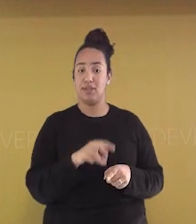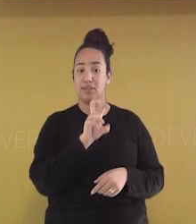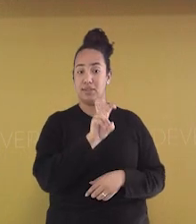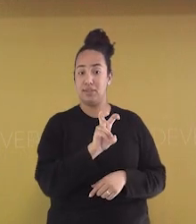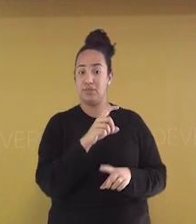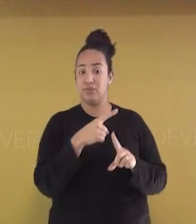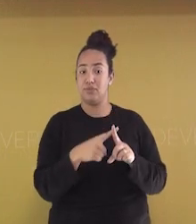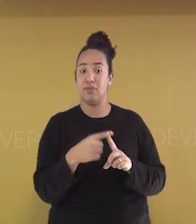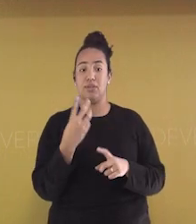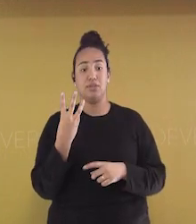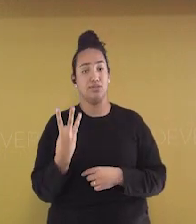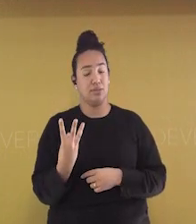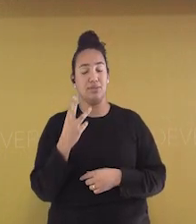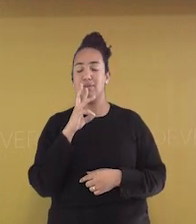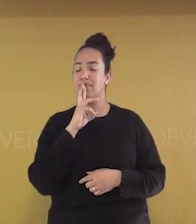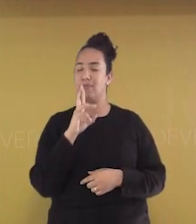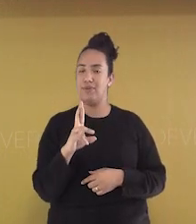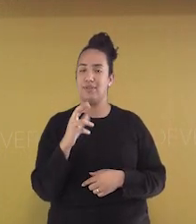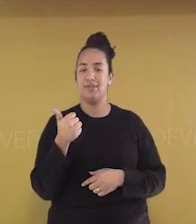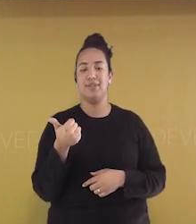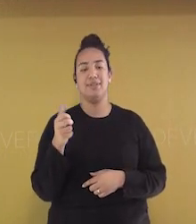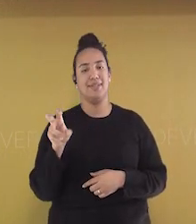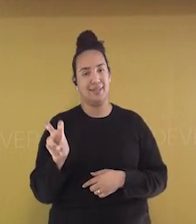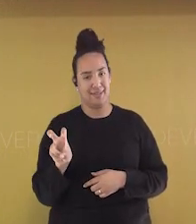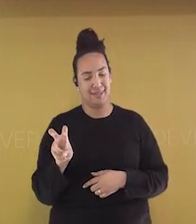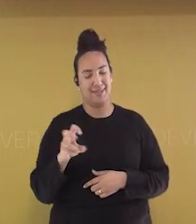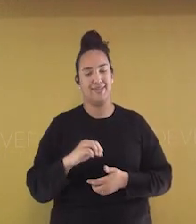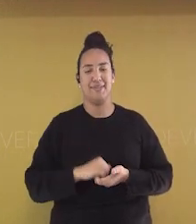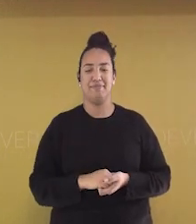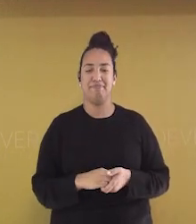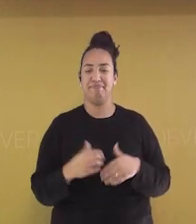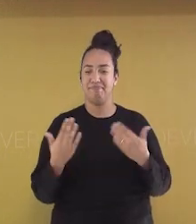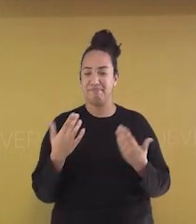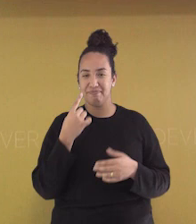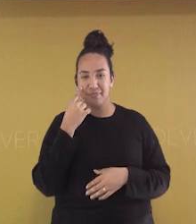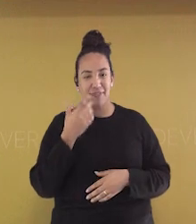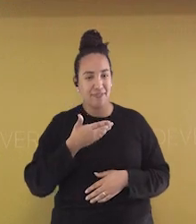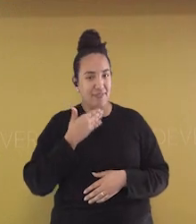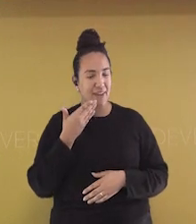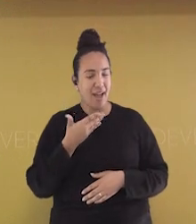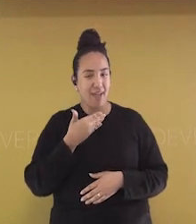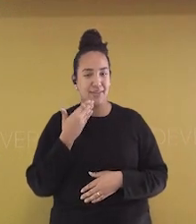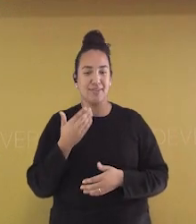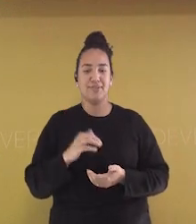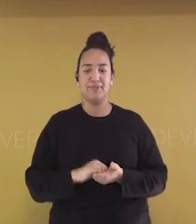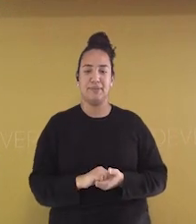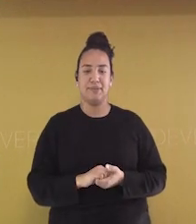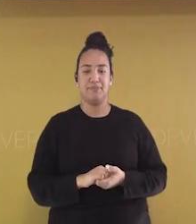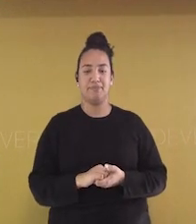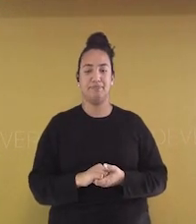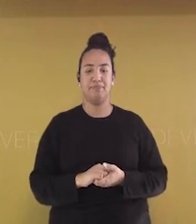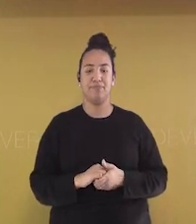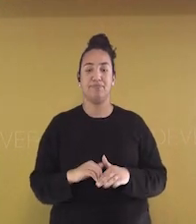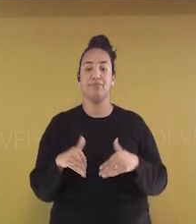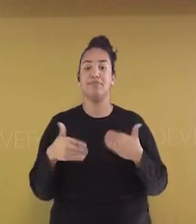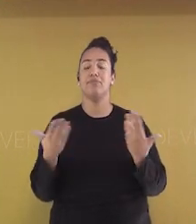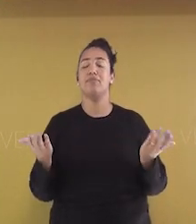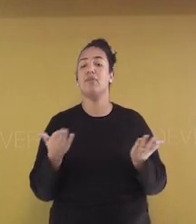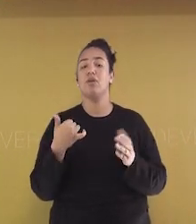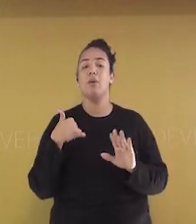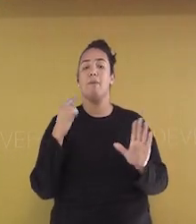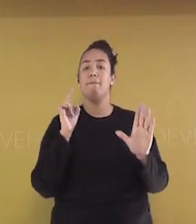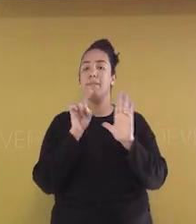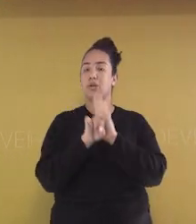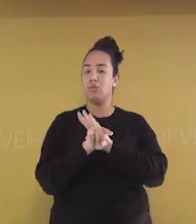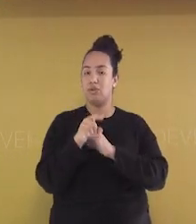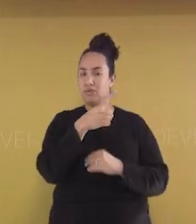porque fazendo 5 vezes 3 irá resultar exatamente no 15. Viu como é fácil? Mas deixa eu